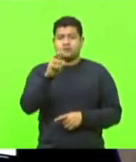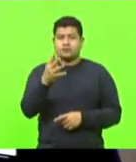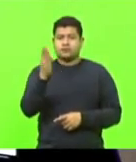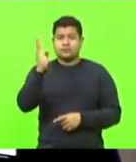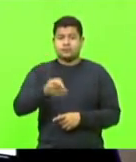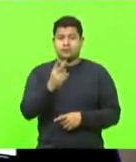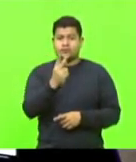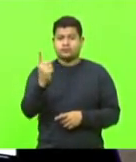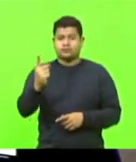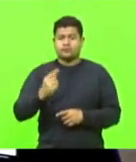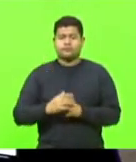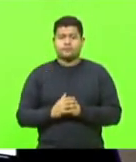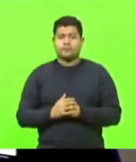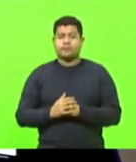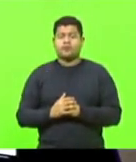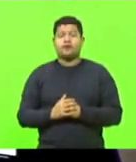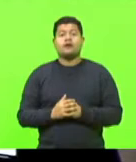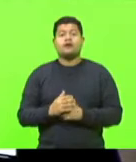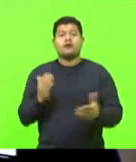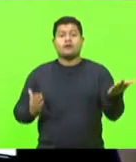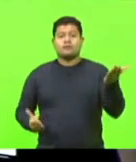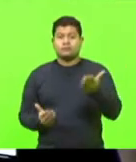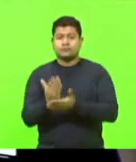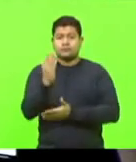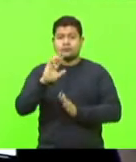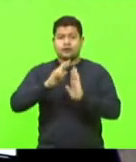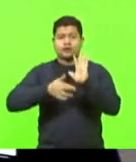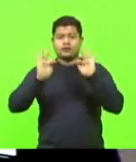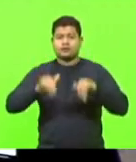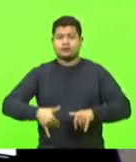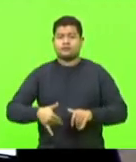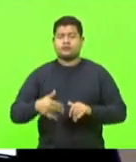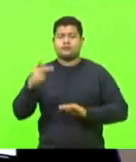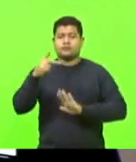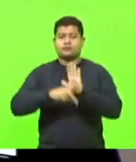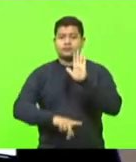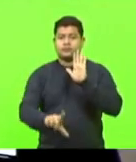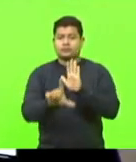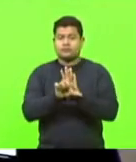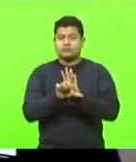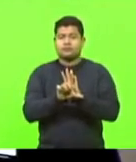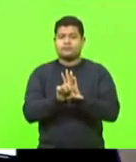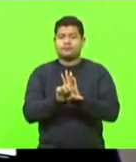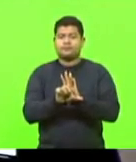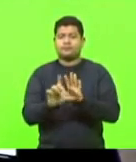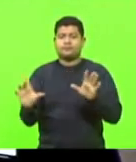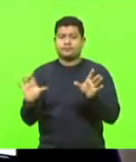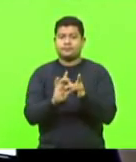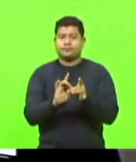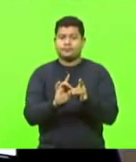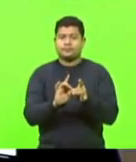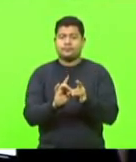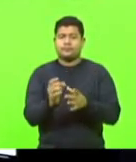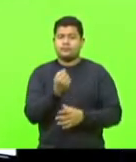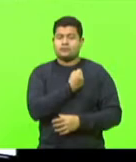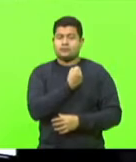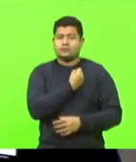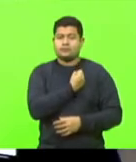254/2021. Foram aprovadas as redações finais exaradas aos projetos de lei